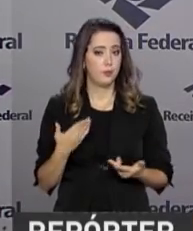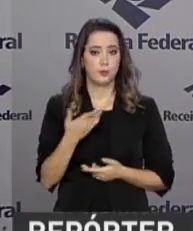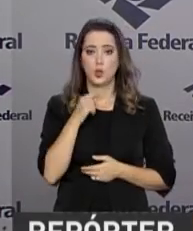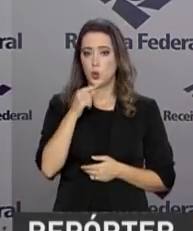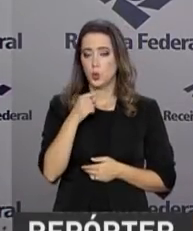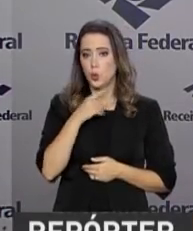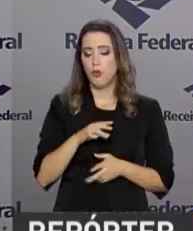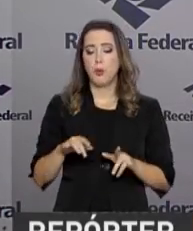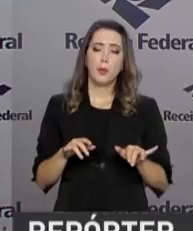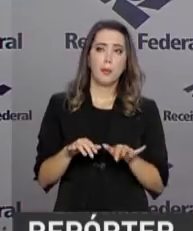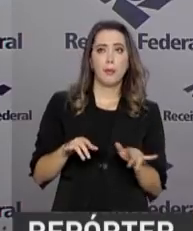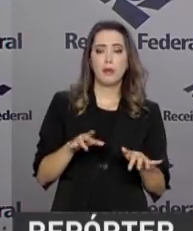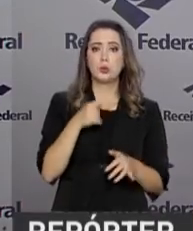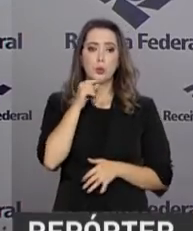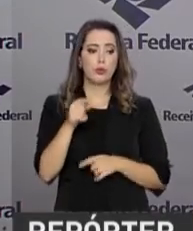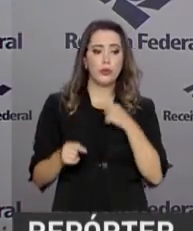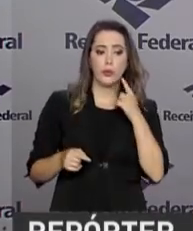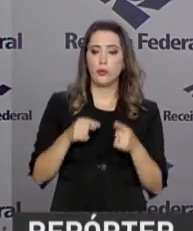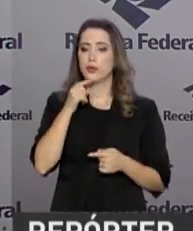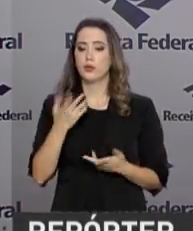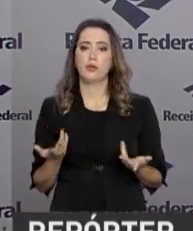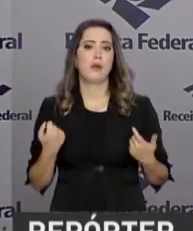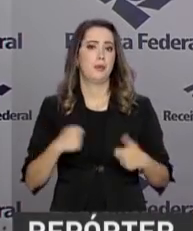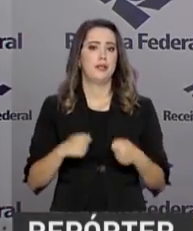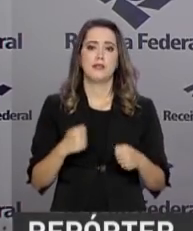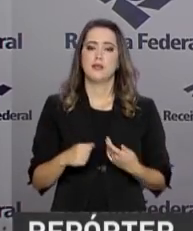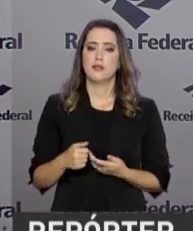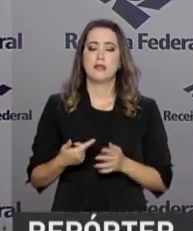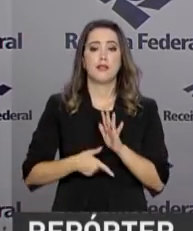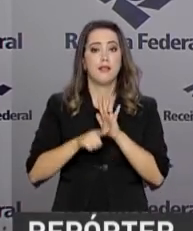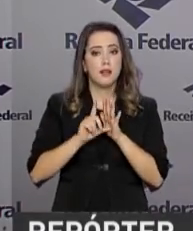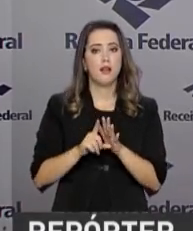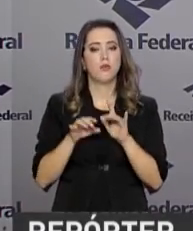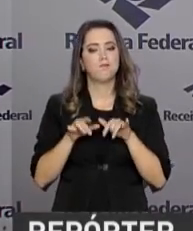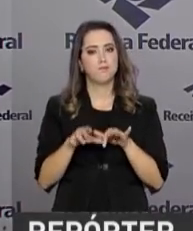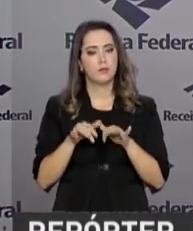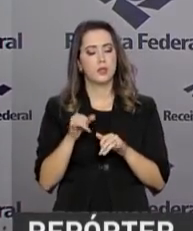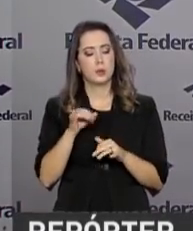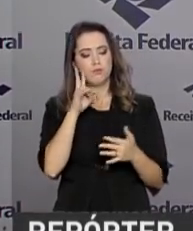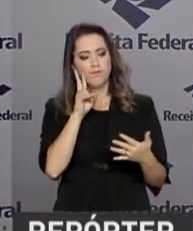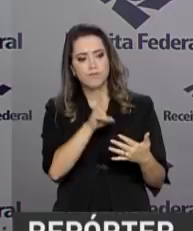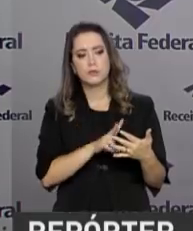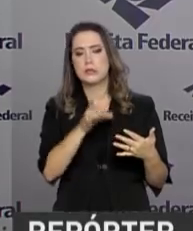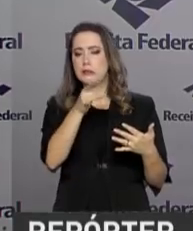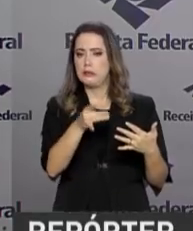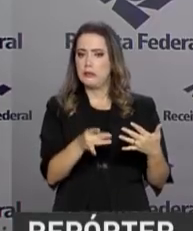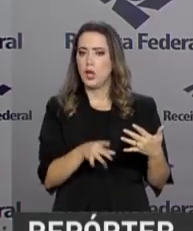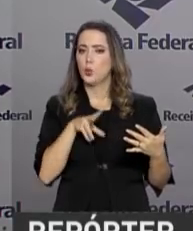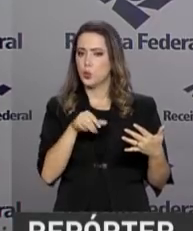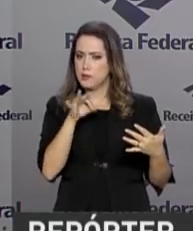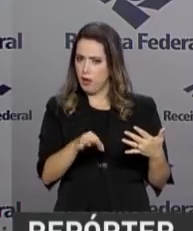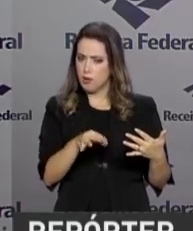do preenchimento da declaração. Então, ele precisa pelo menos ver se tem alguma dúvida, se está tudo certo, se tem todos